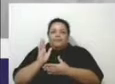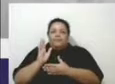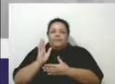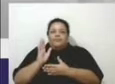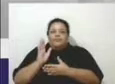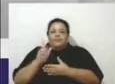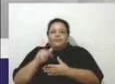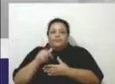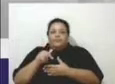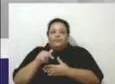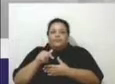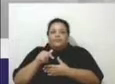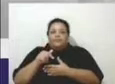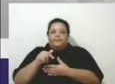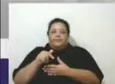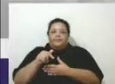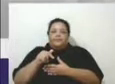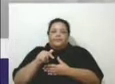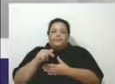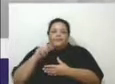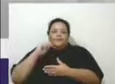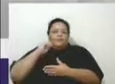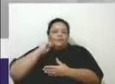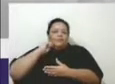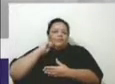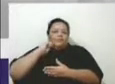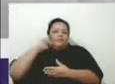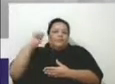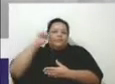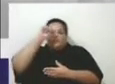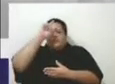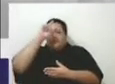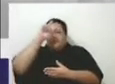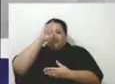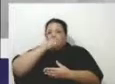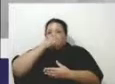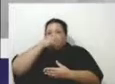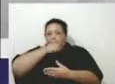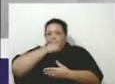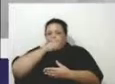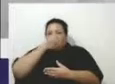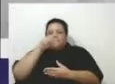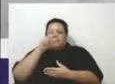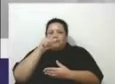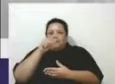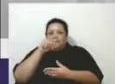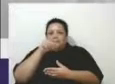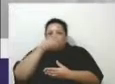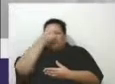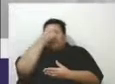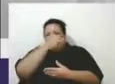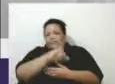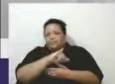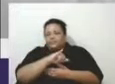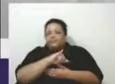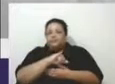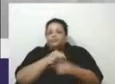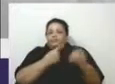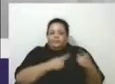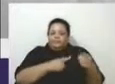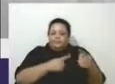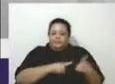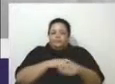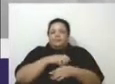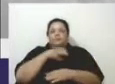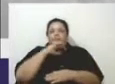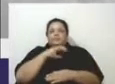Abril laranja que é o mês de prevenção contra a crueldade dos animais Então esse mês eh